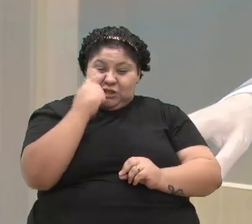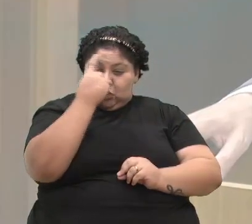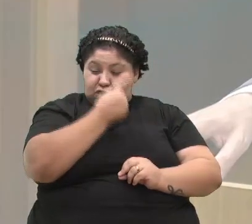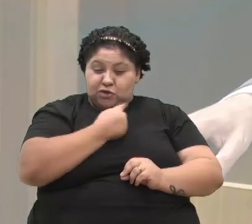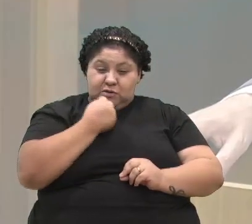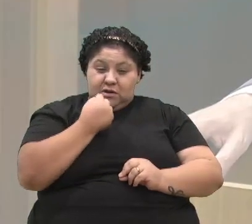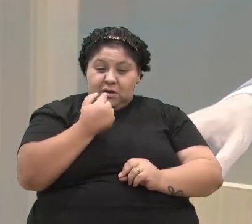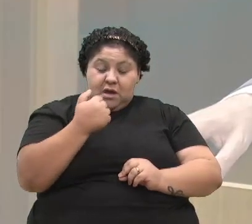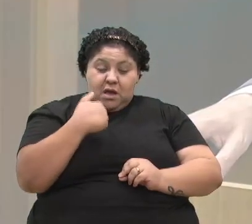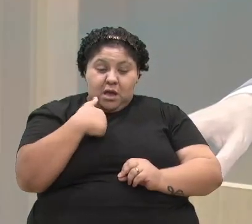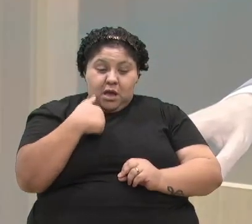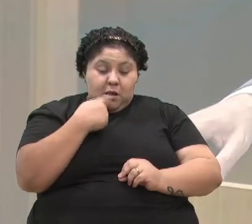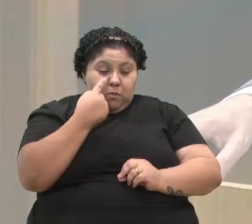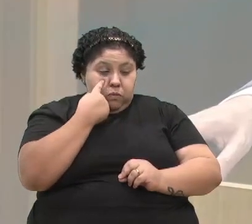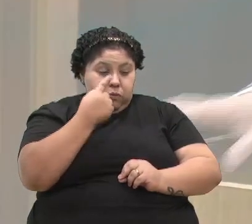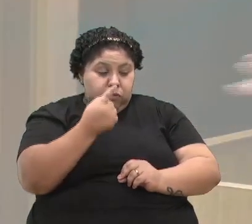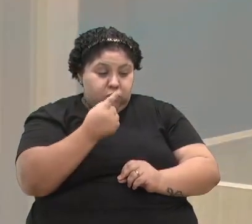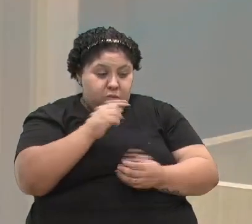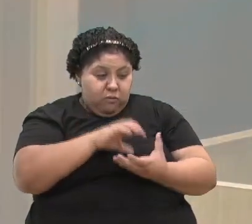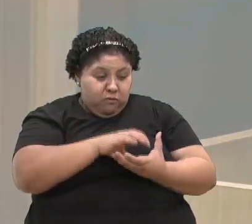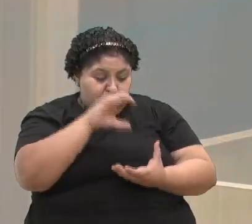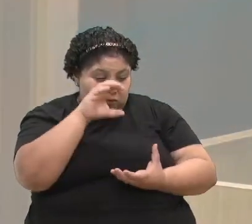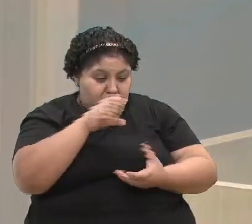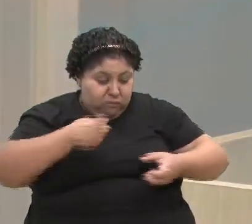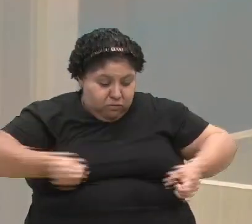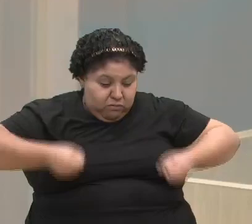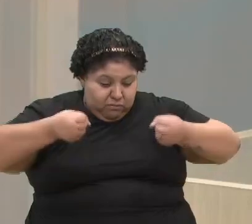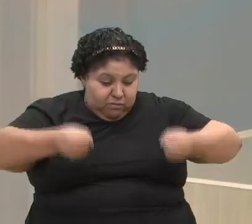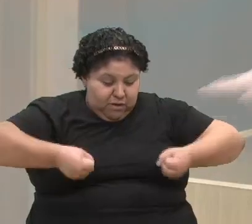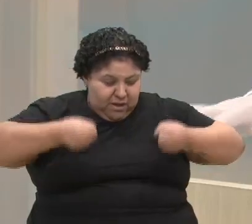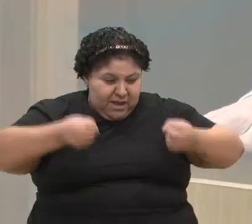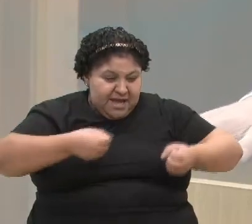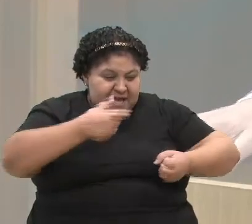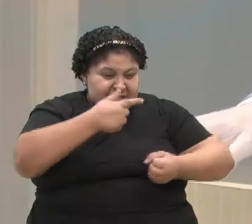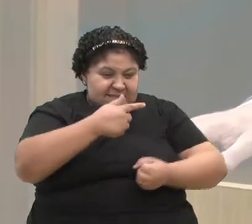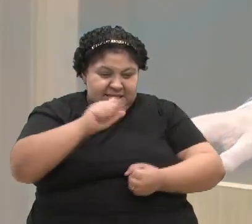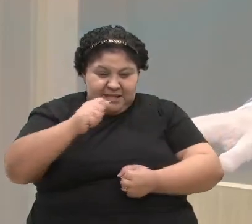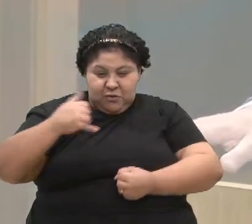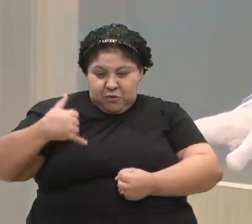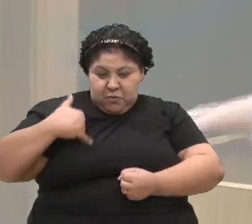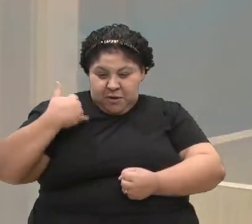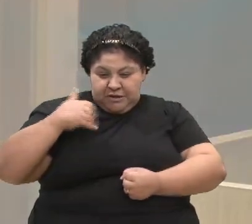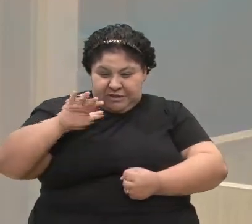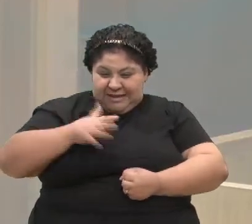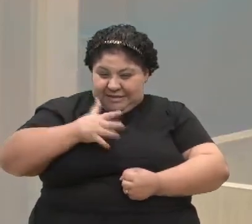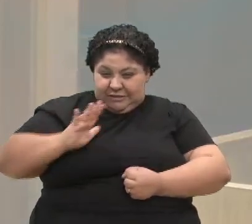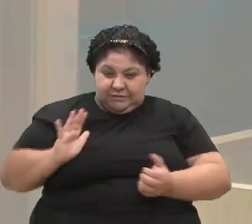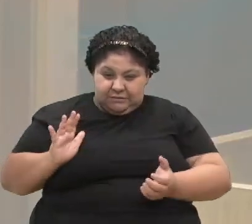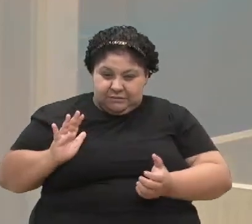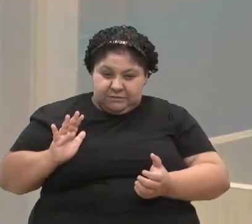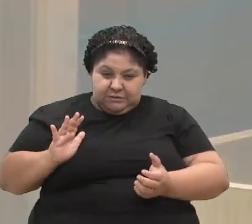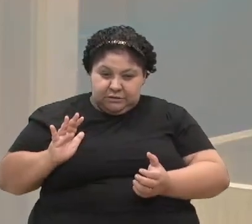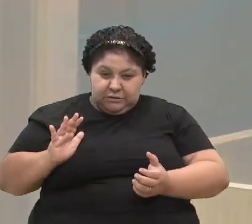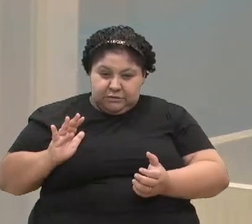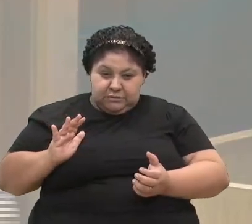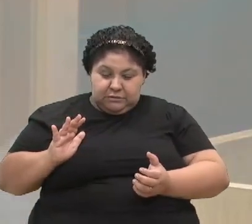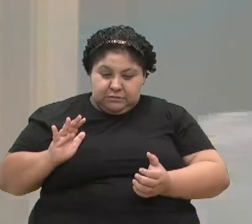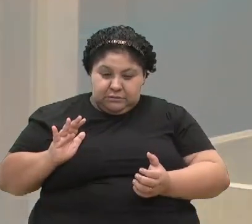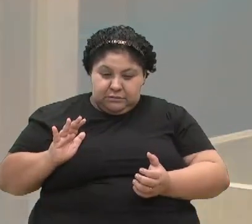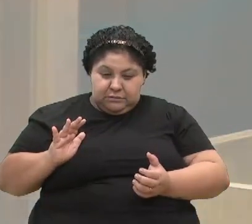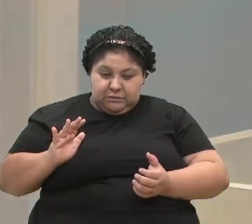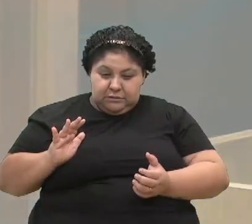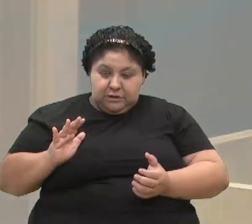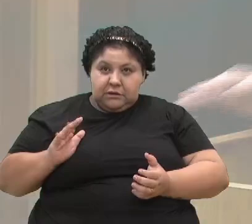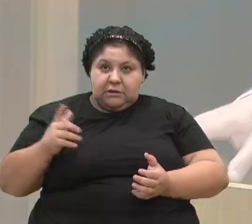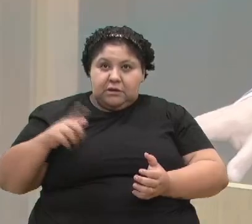deparei lá com uma senhora cadeirante de uns 76, 78 anos de idade, num canto, com a